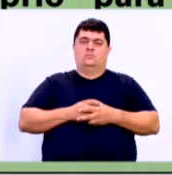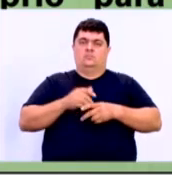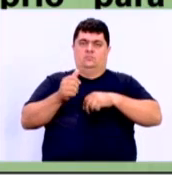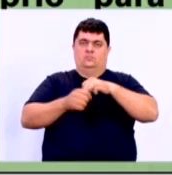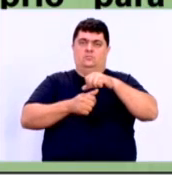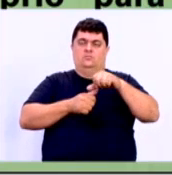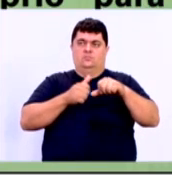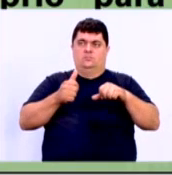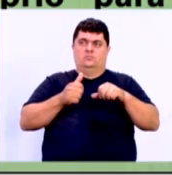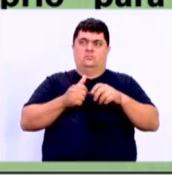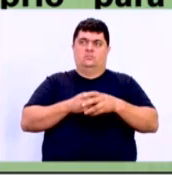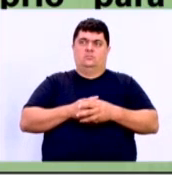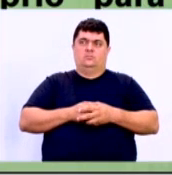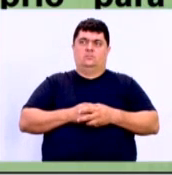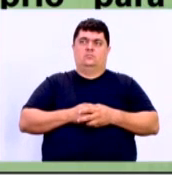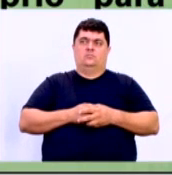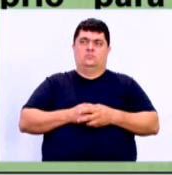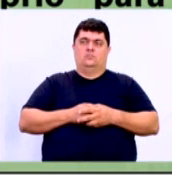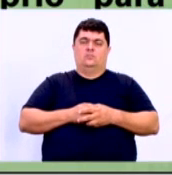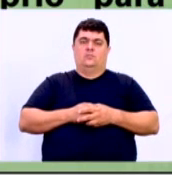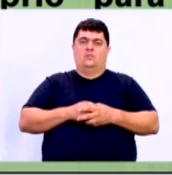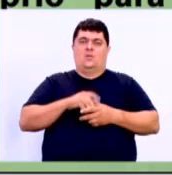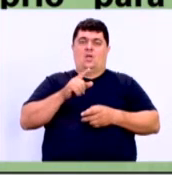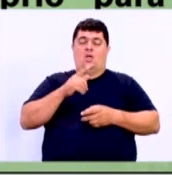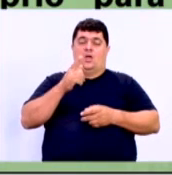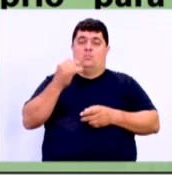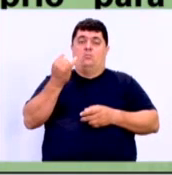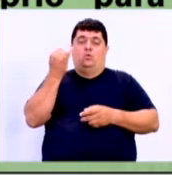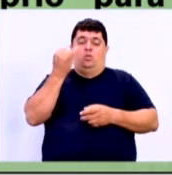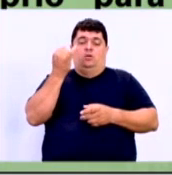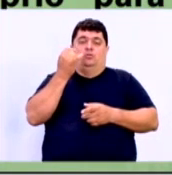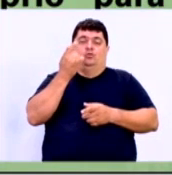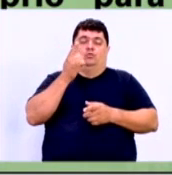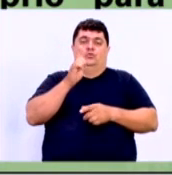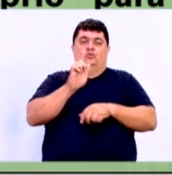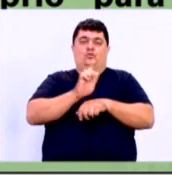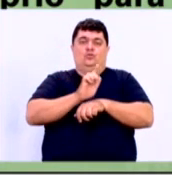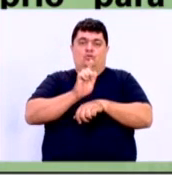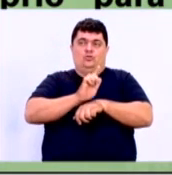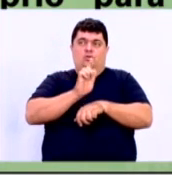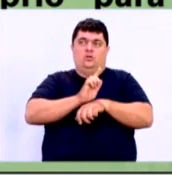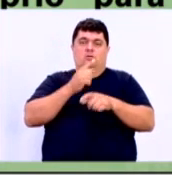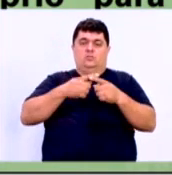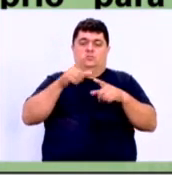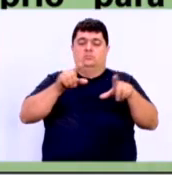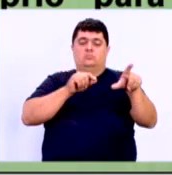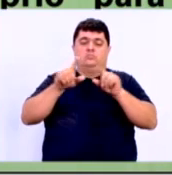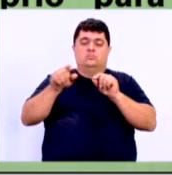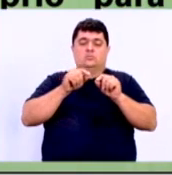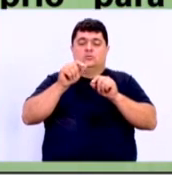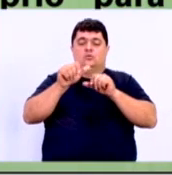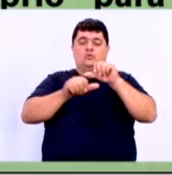variável. Ele é uma peça gerencial, ela própria para tomada de decisão,